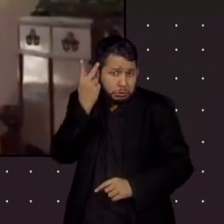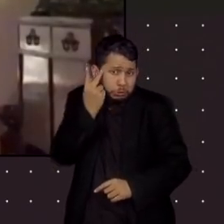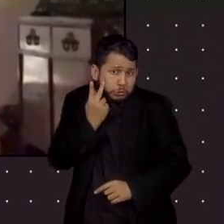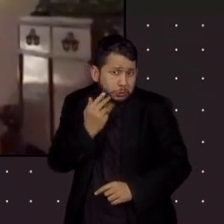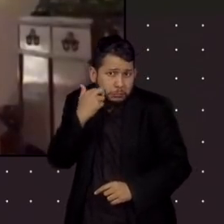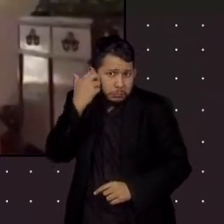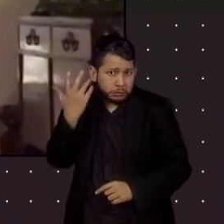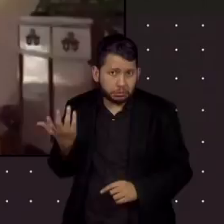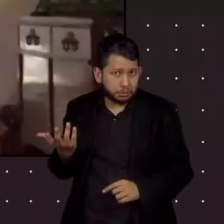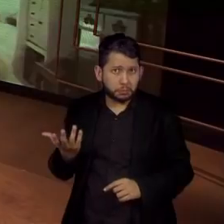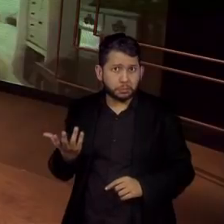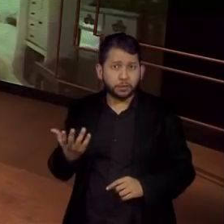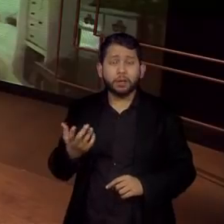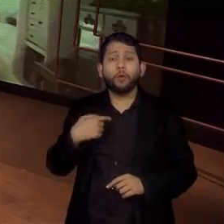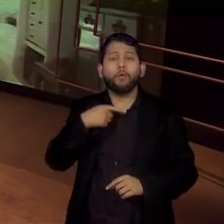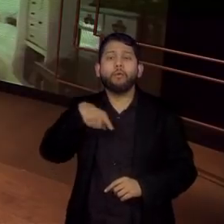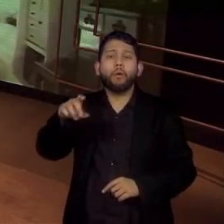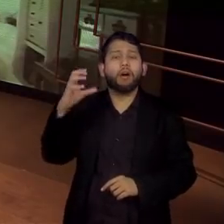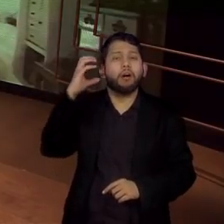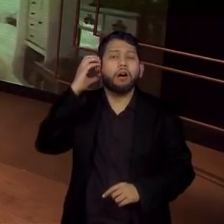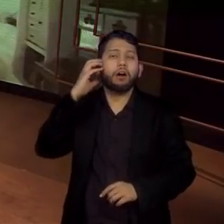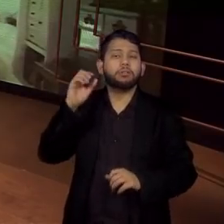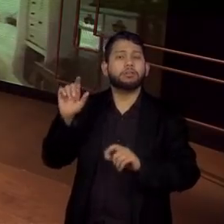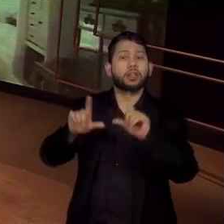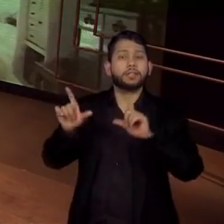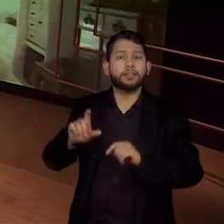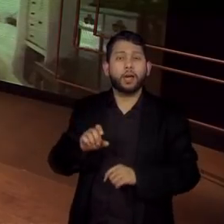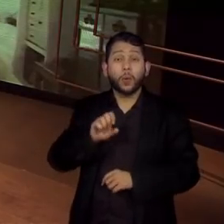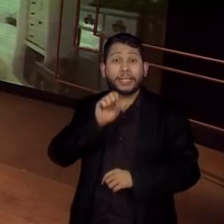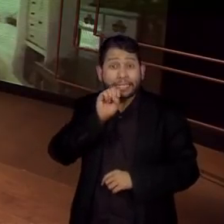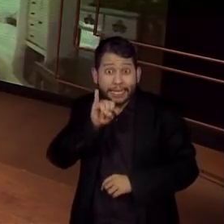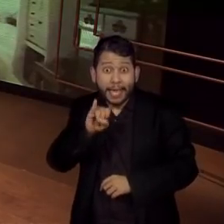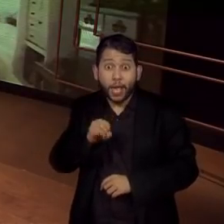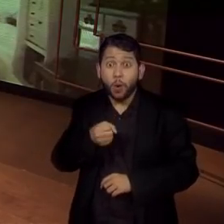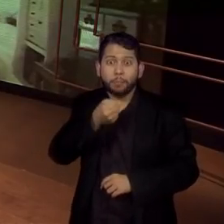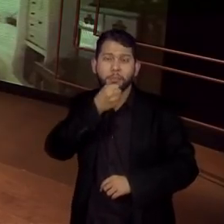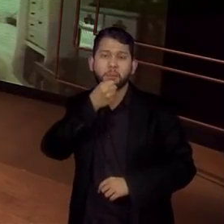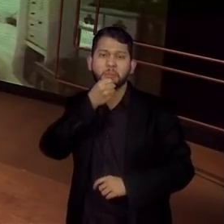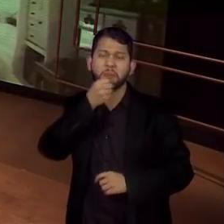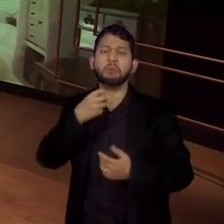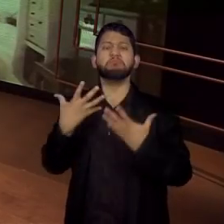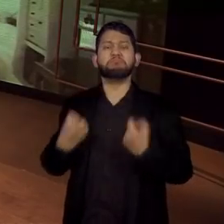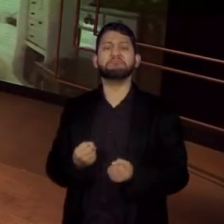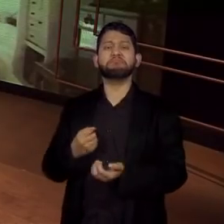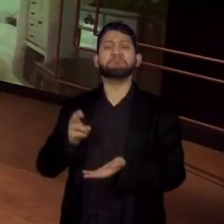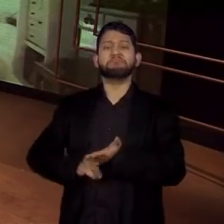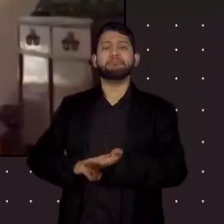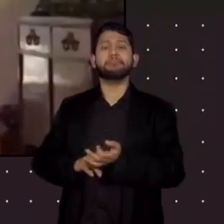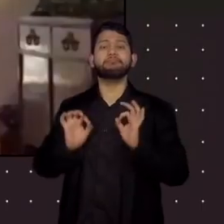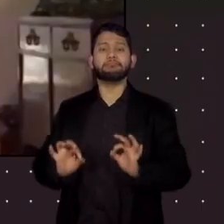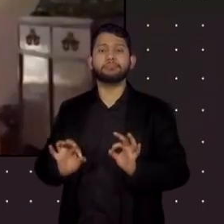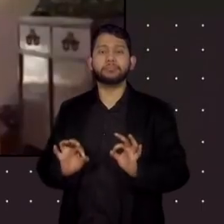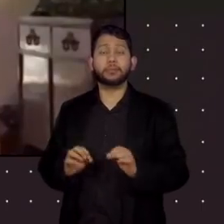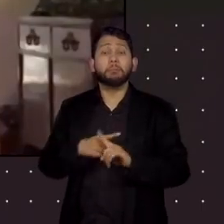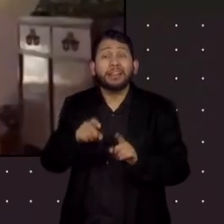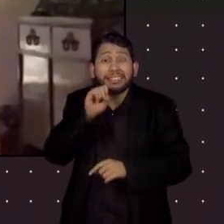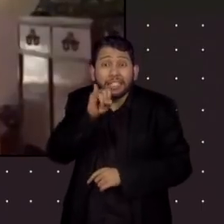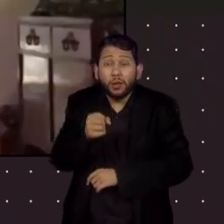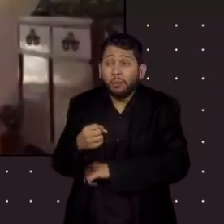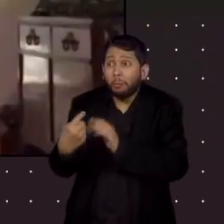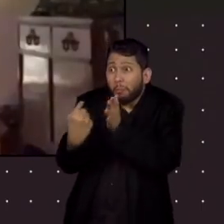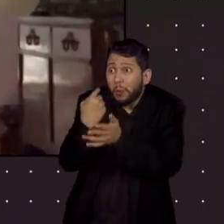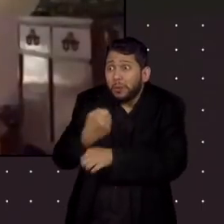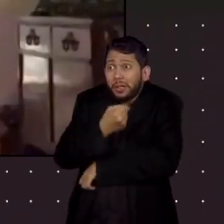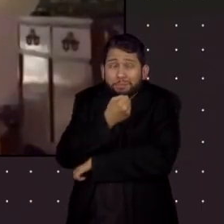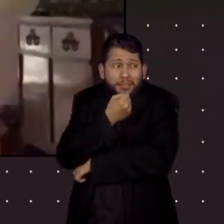de rádio, de televisão, se fosse para falar, para conversar e tal, eu era muito tímida. Então, eu sempre gostava de escrever as minhas